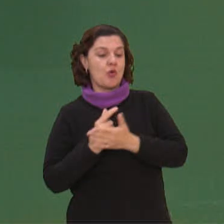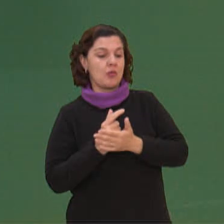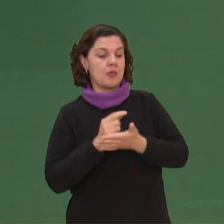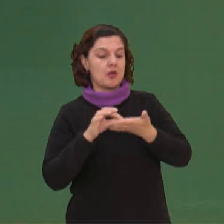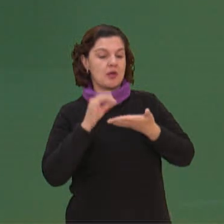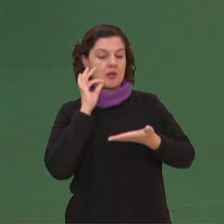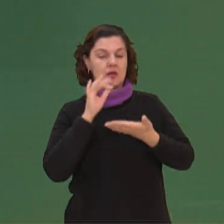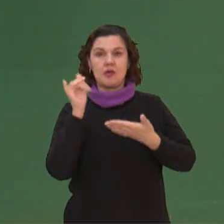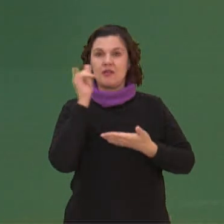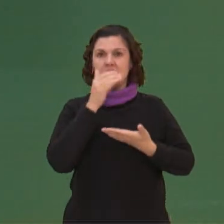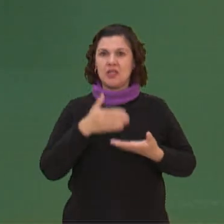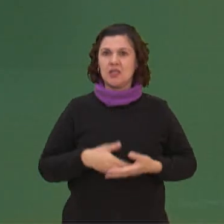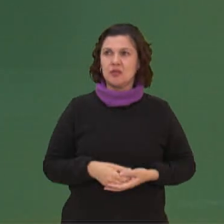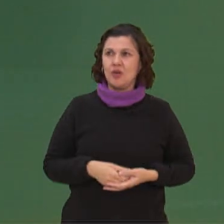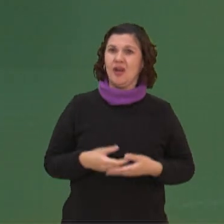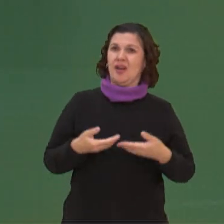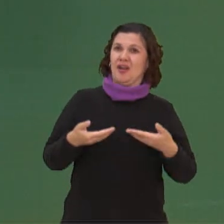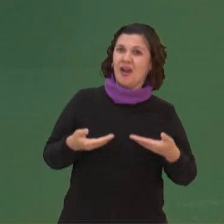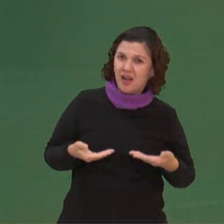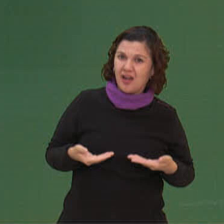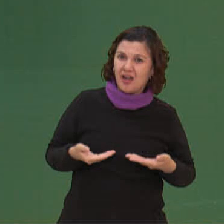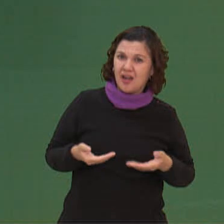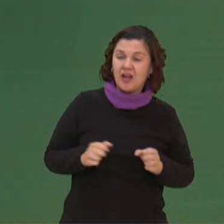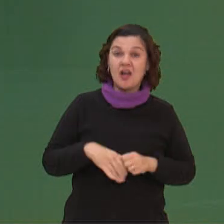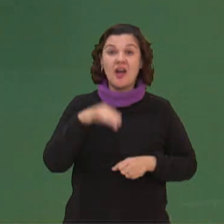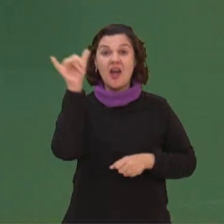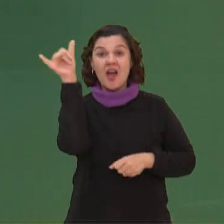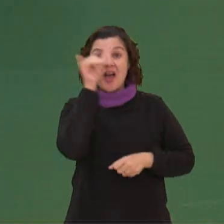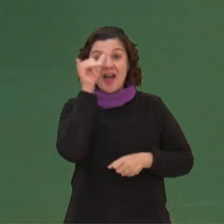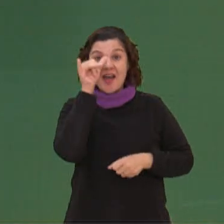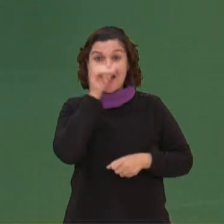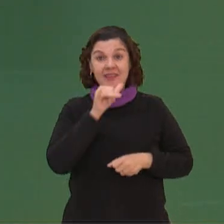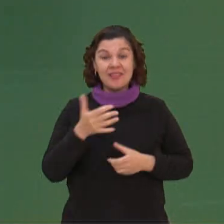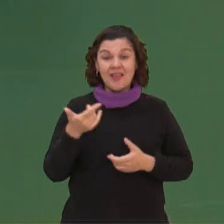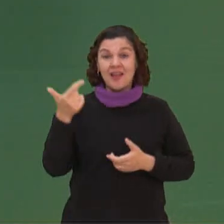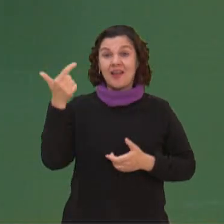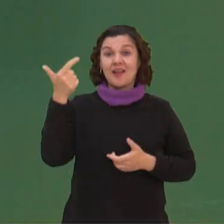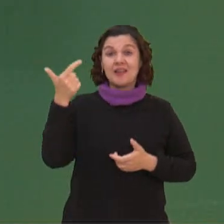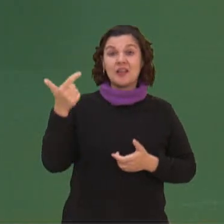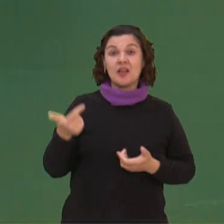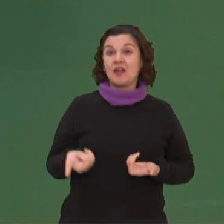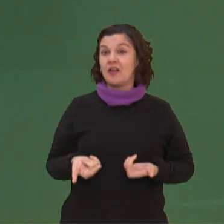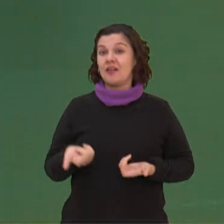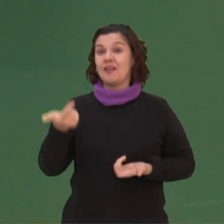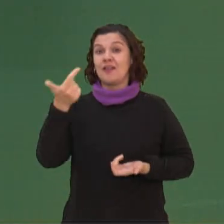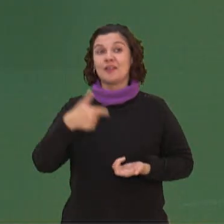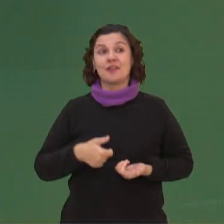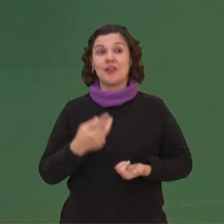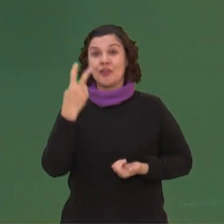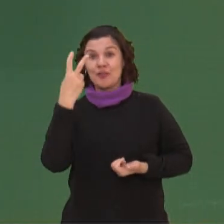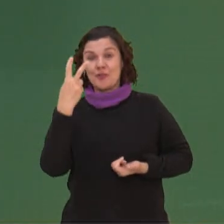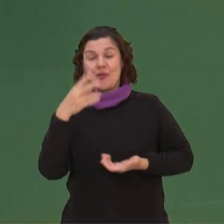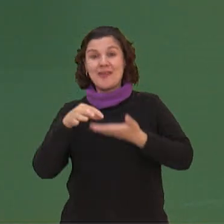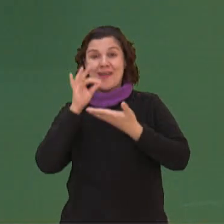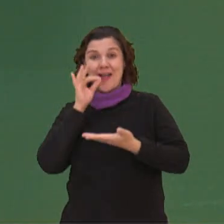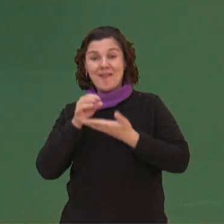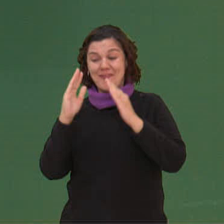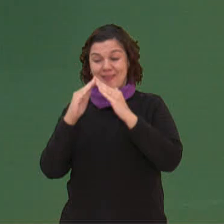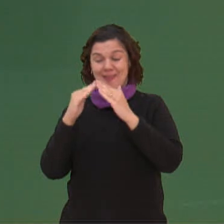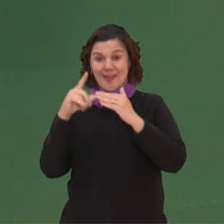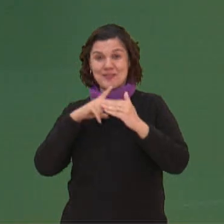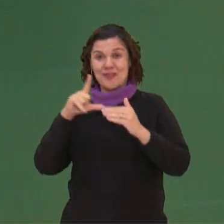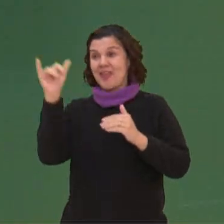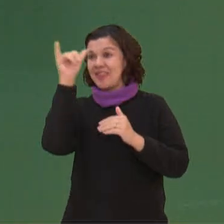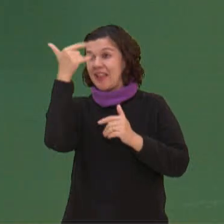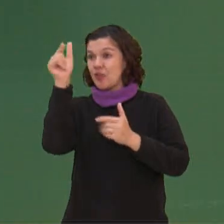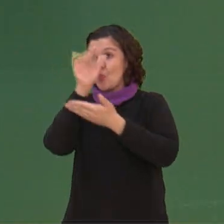italiano. Pessoal, a Itália tem menos pés, a Itália inteira tem menos pés de café do que eu, 2 plantados lá em casa. Só para vocês terem uma ideia. E